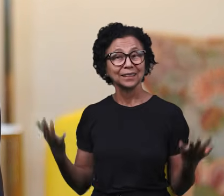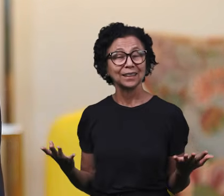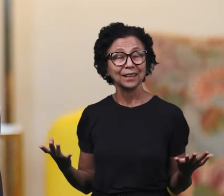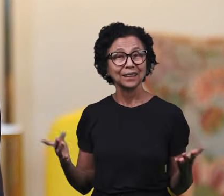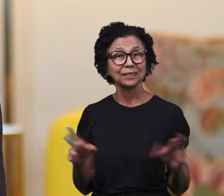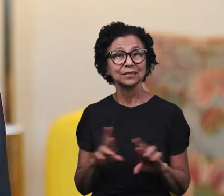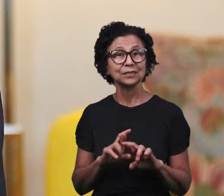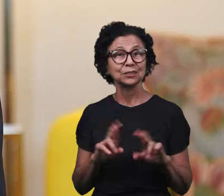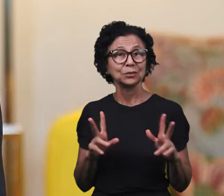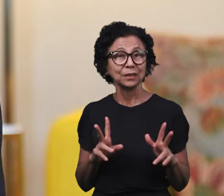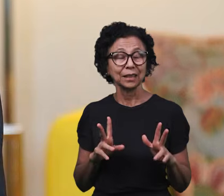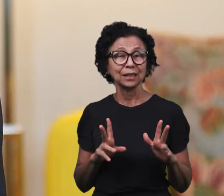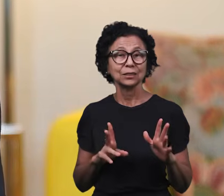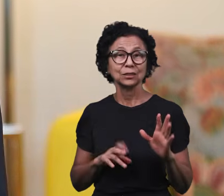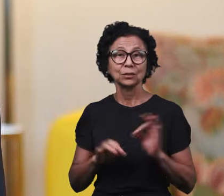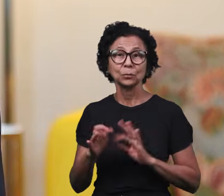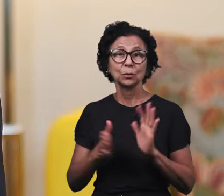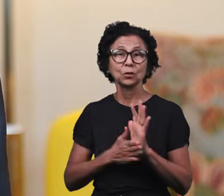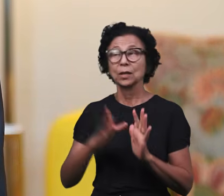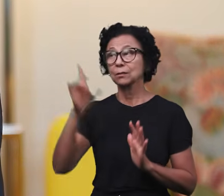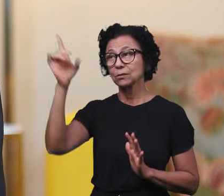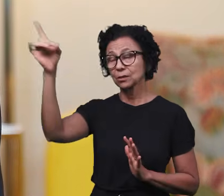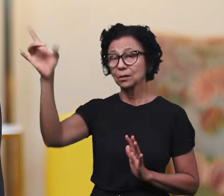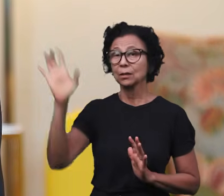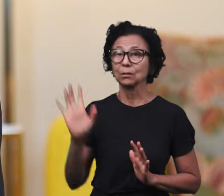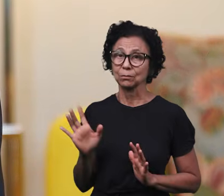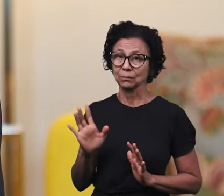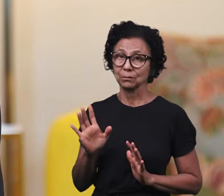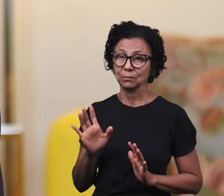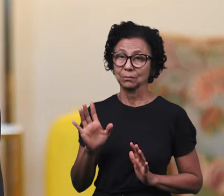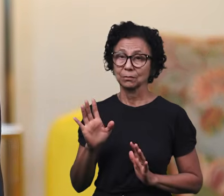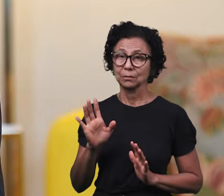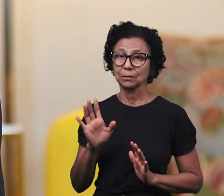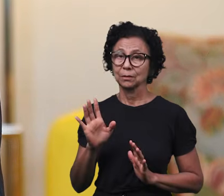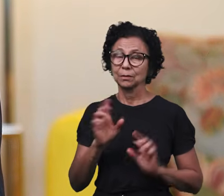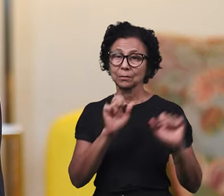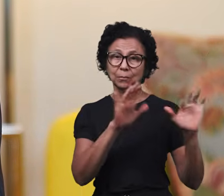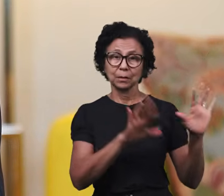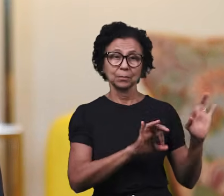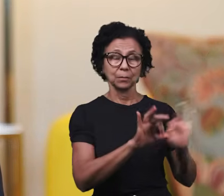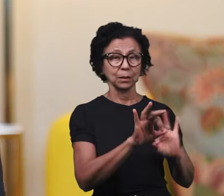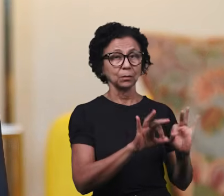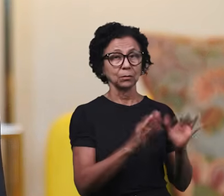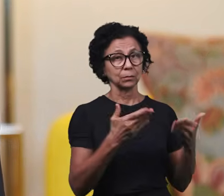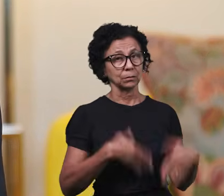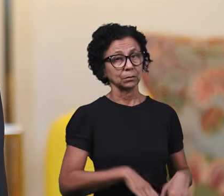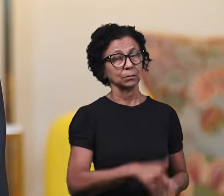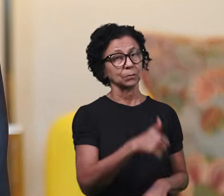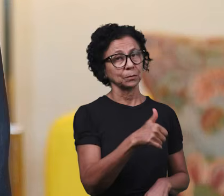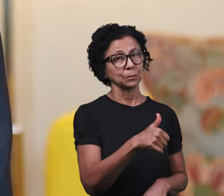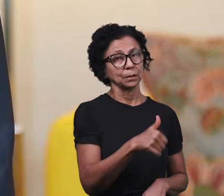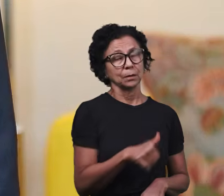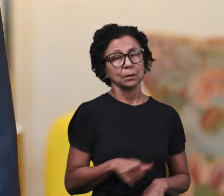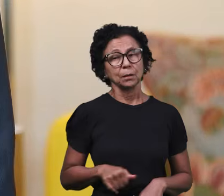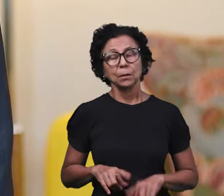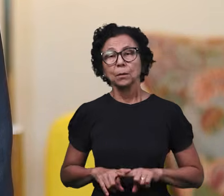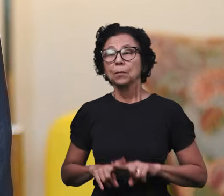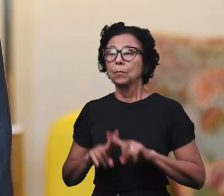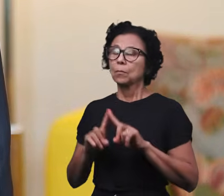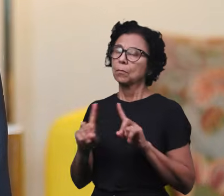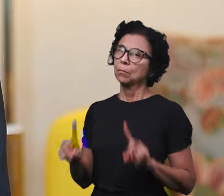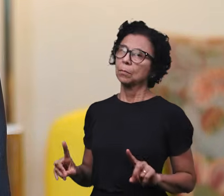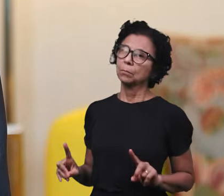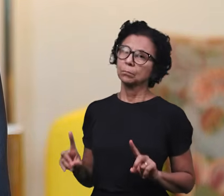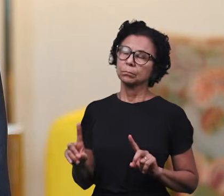que Deus havia preparado. Deus havia preparado uma bênção para Esaú, ele era o primogênito, mas em determinado